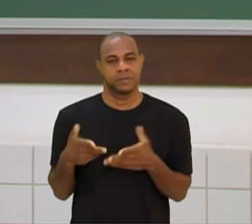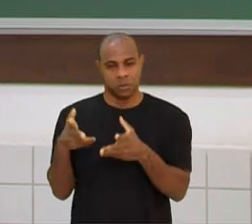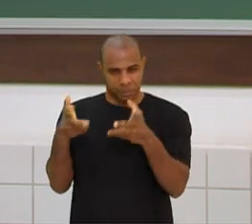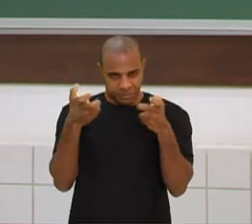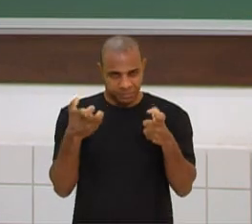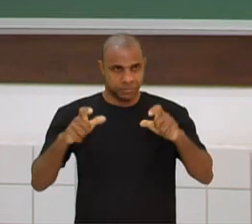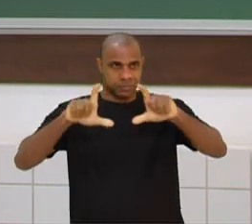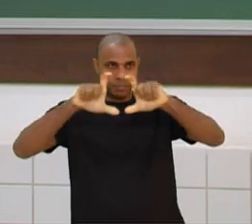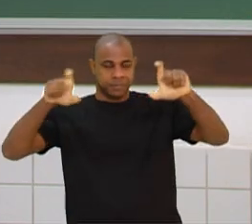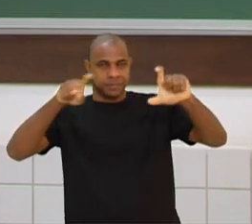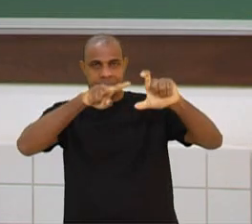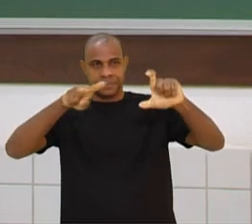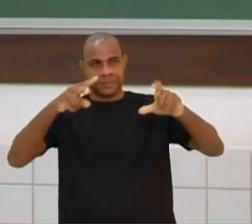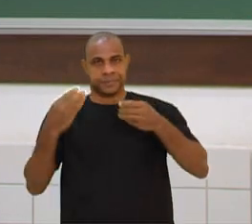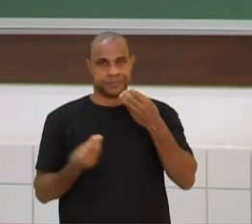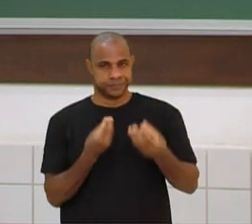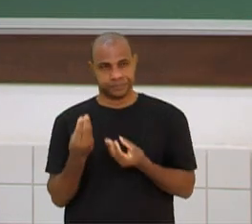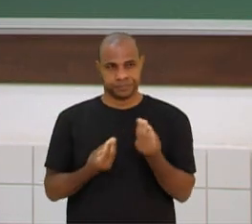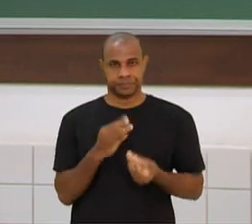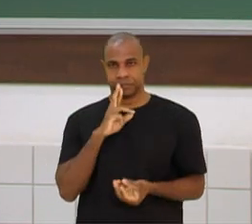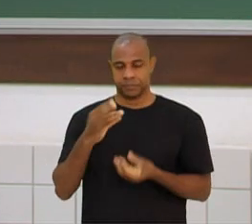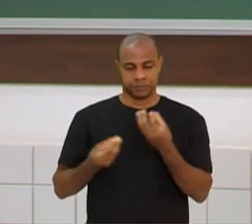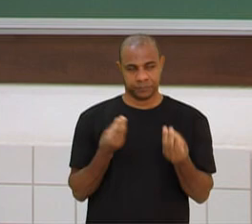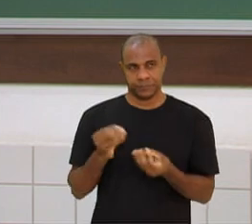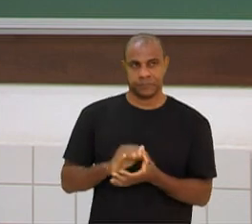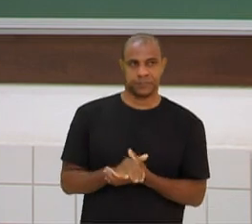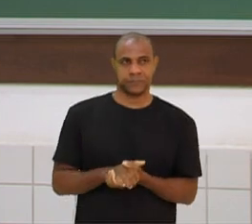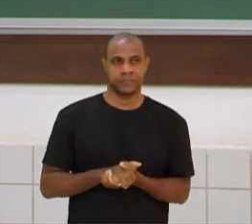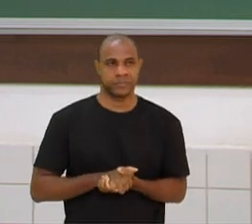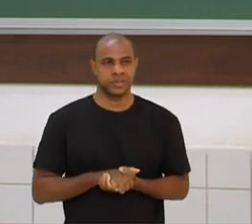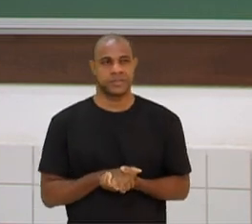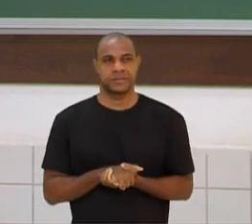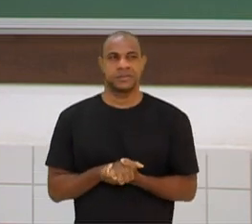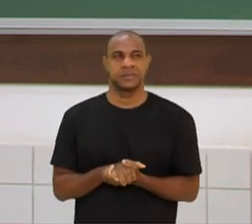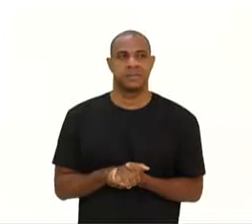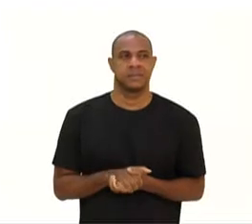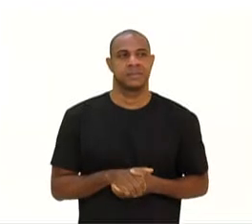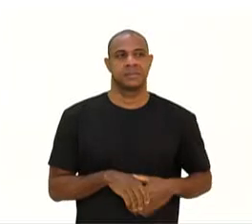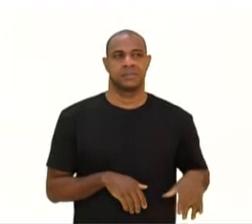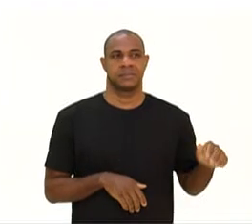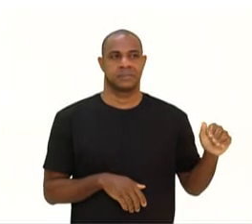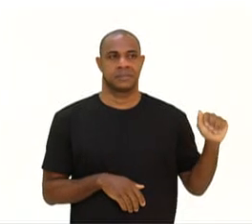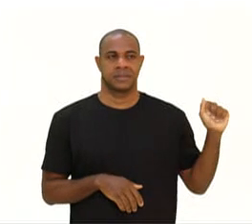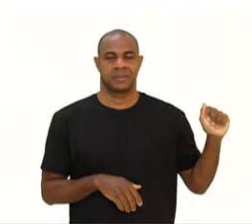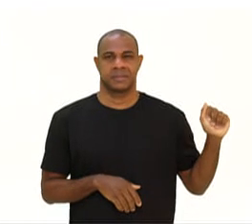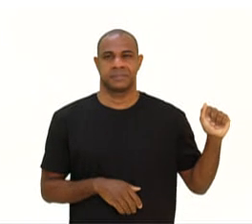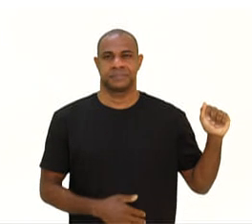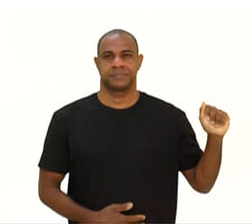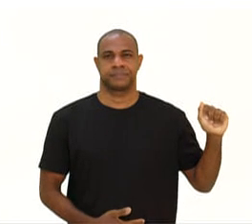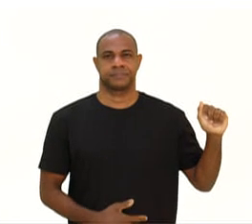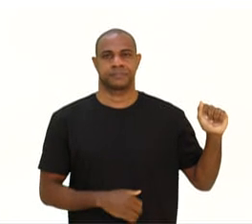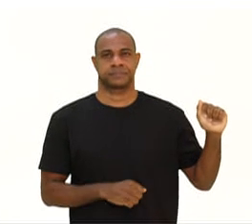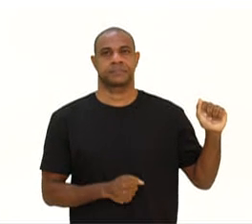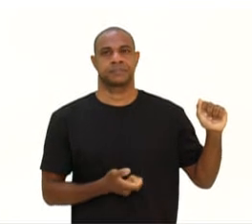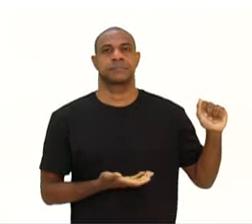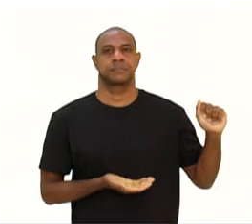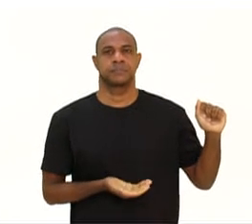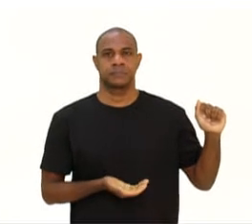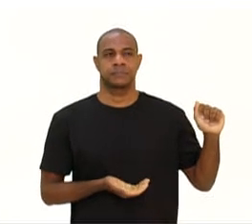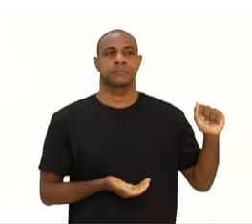observando o nosso quadro, which world literary genres made Hughes famous? He wrote poetry, fiction and